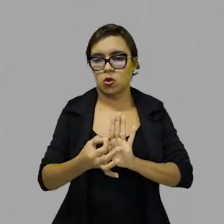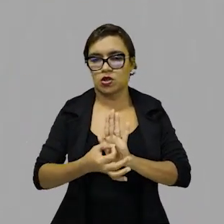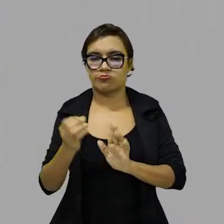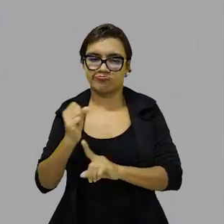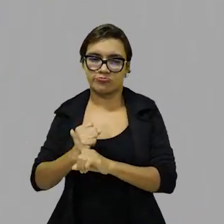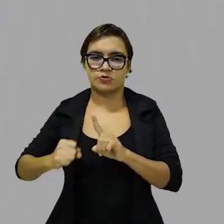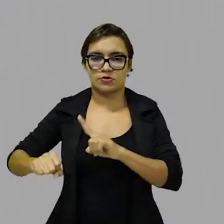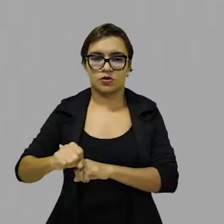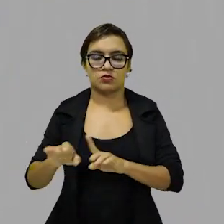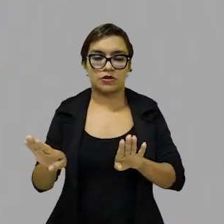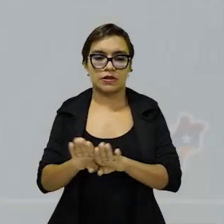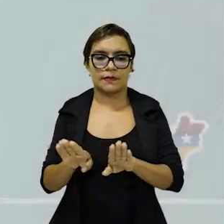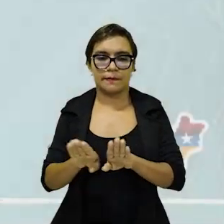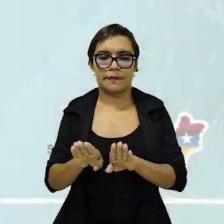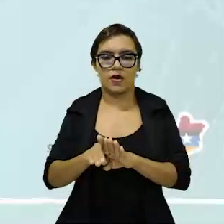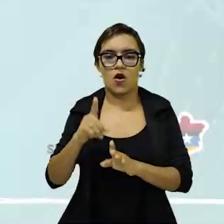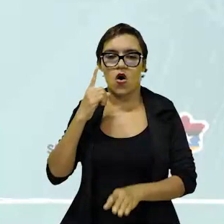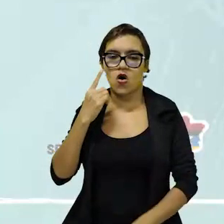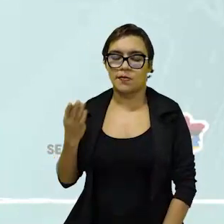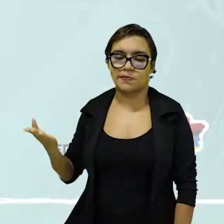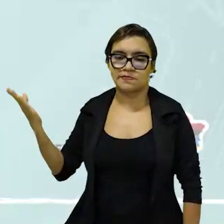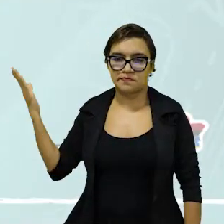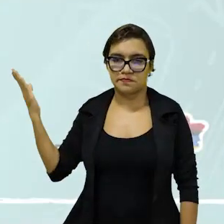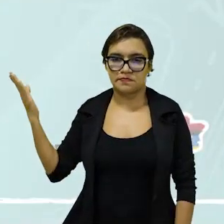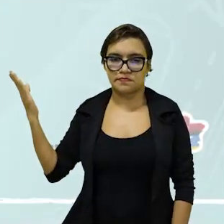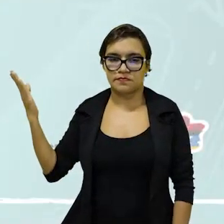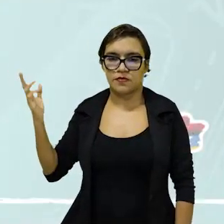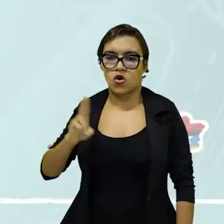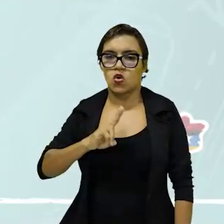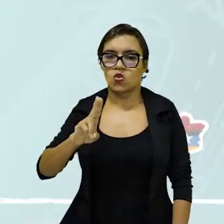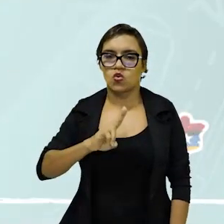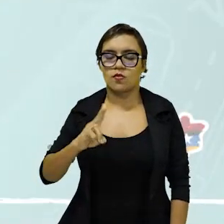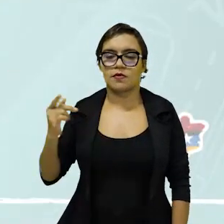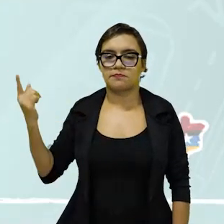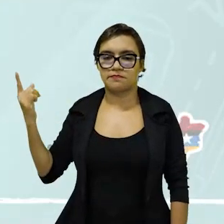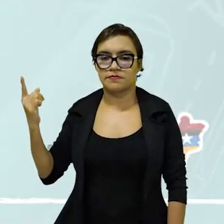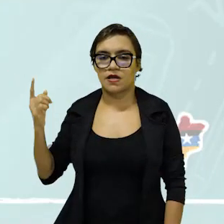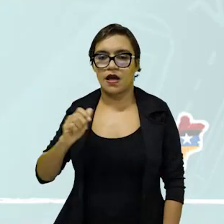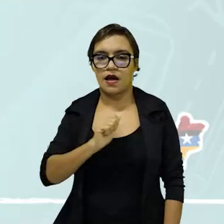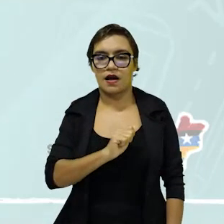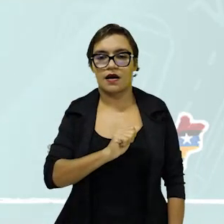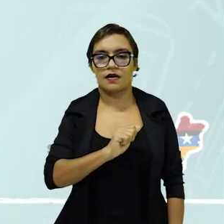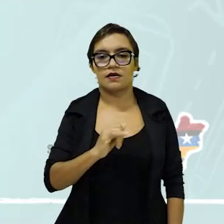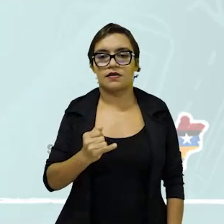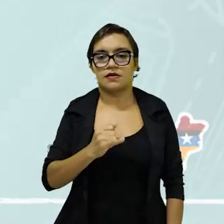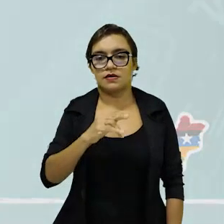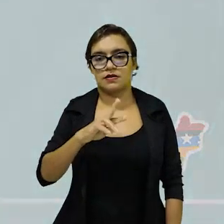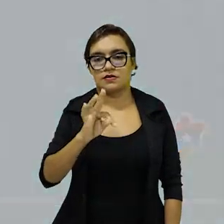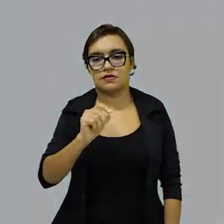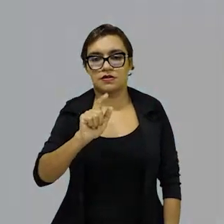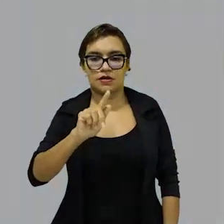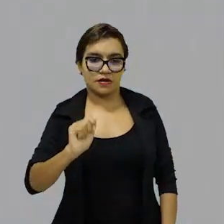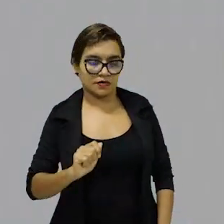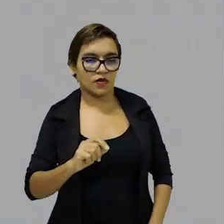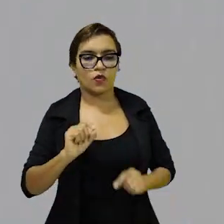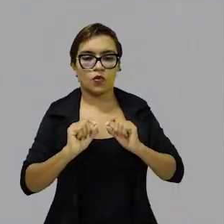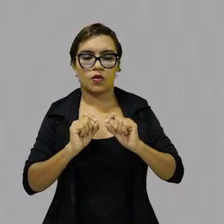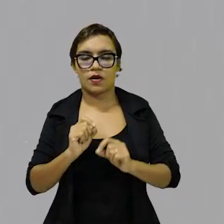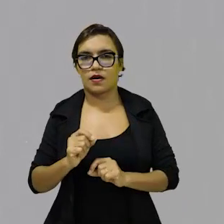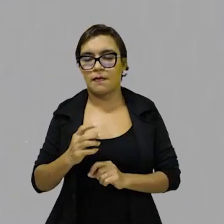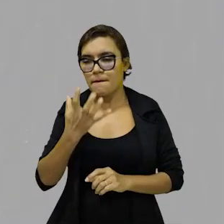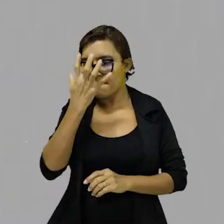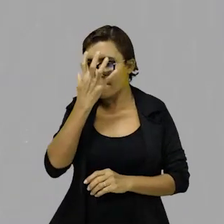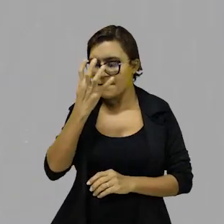vocês, depois a gente volta e ela é bem pesada. O nome da obra chama-se A Intriga. São pessoas com máscaras grotescas, que poderiam